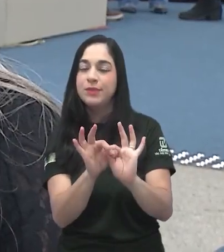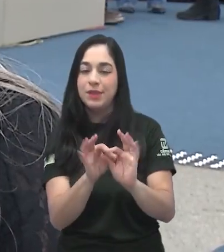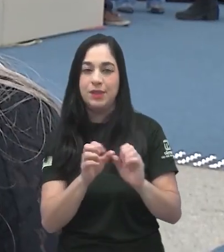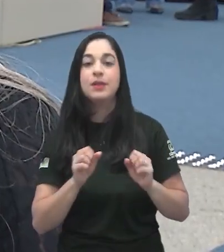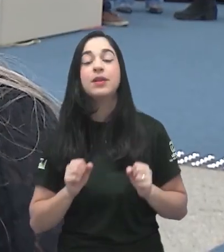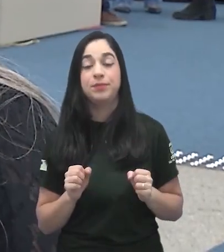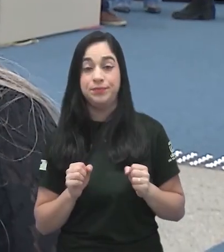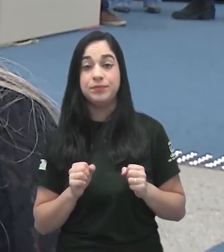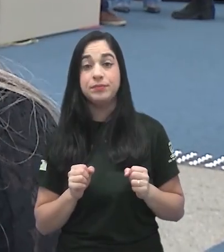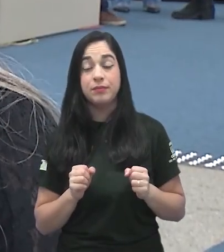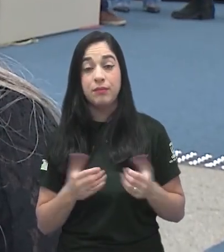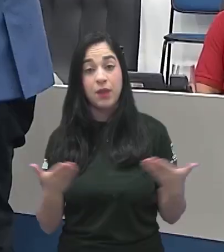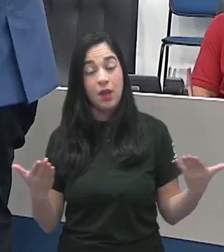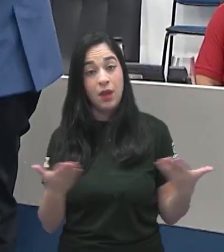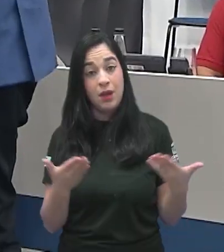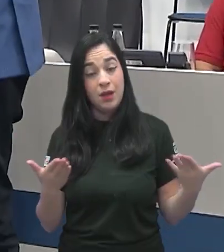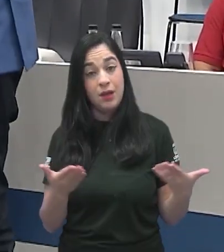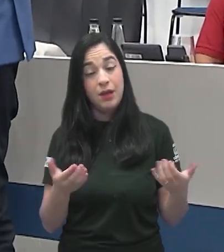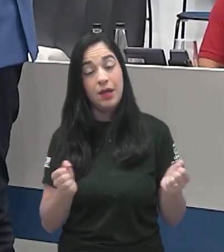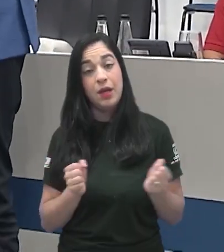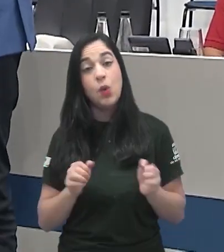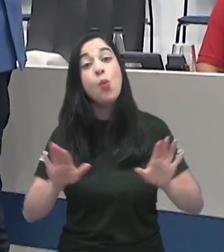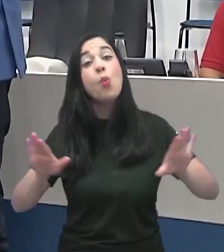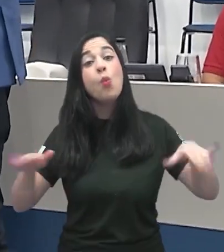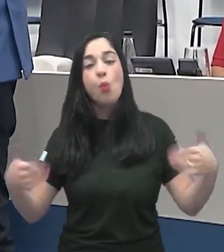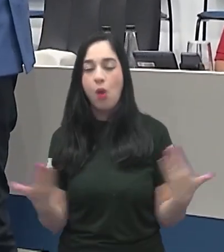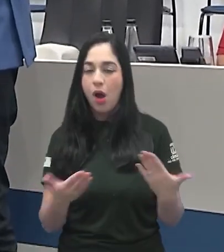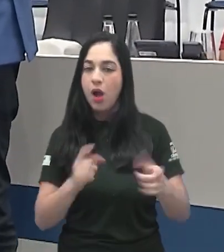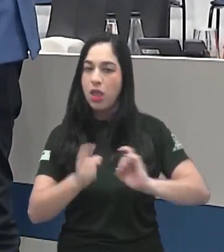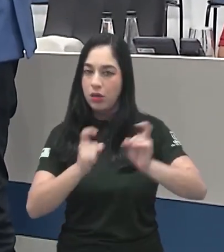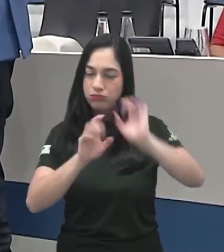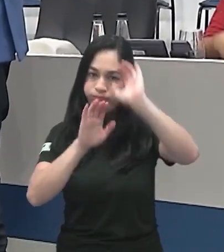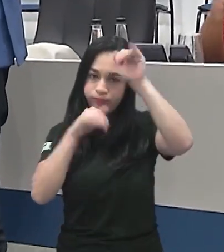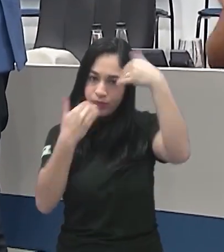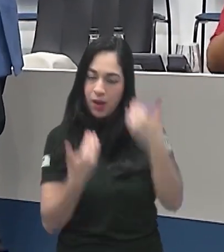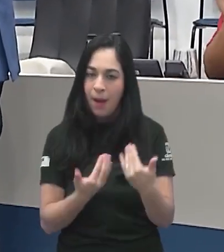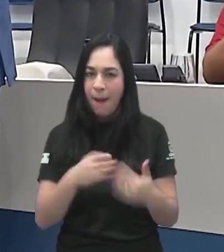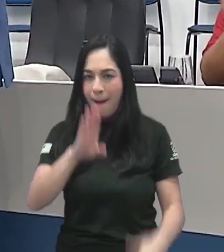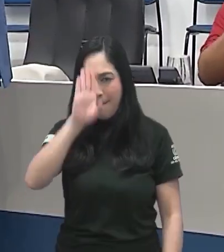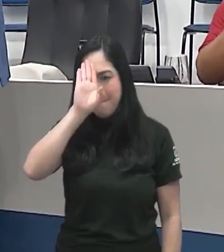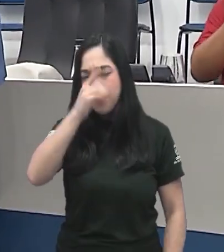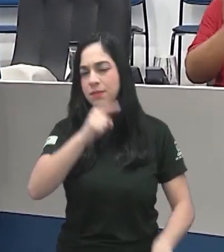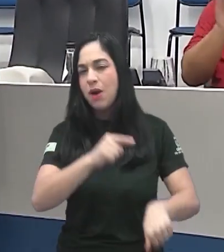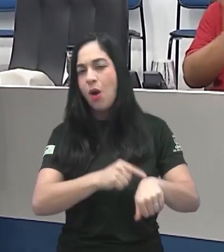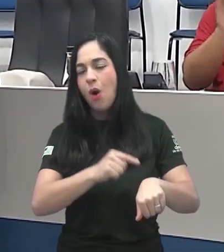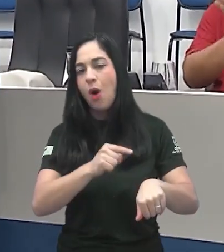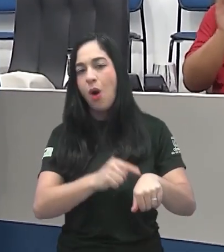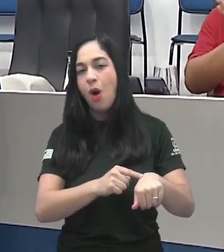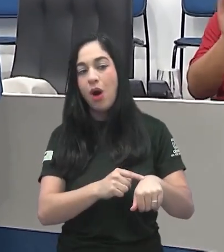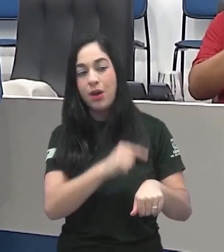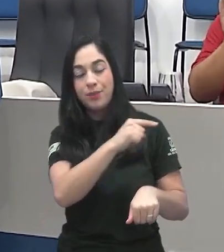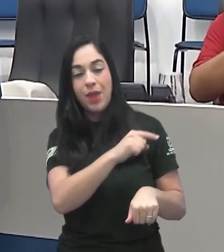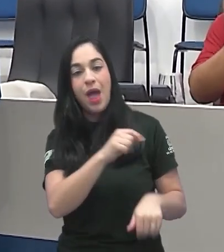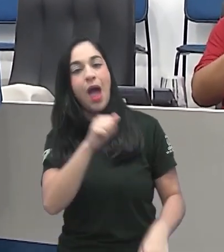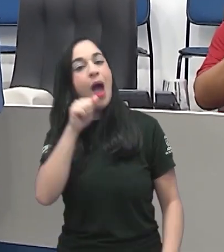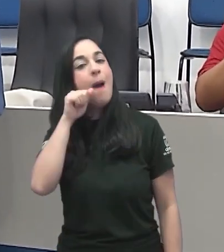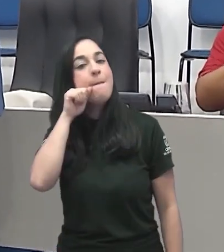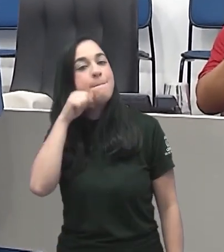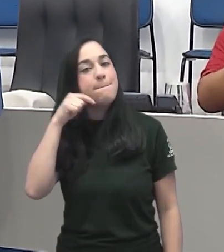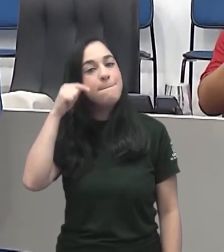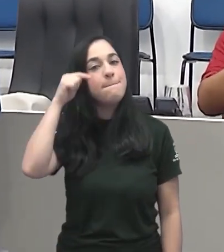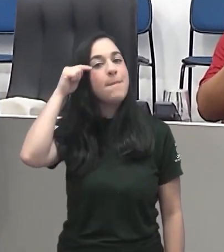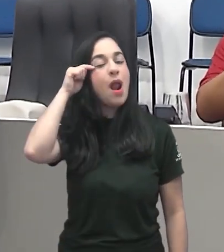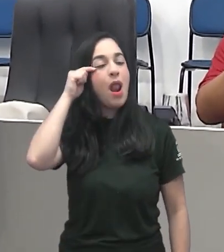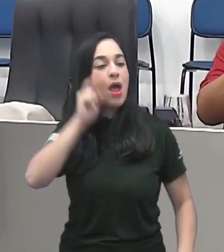firme ali, unida. No momento principal da solenidade, Cláudio Batista, o Claudião, recebeu